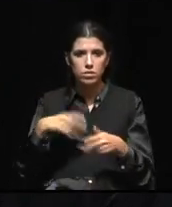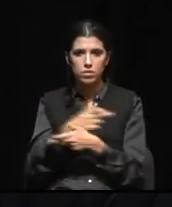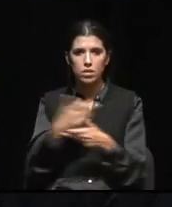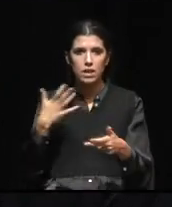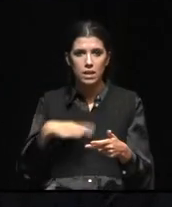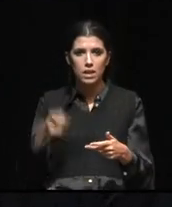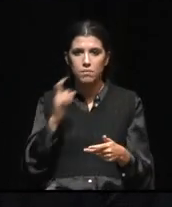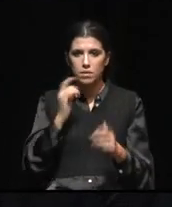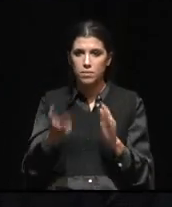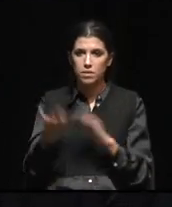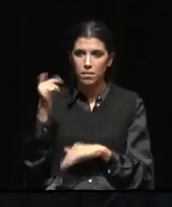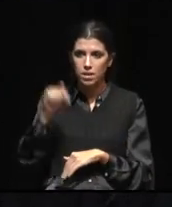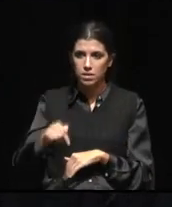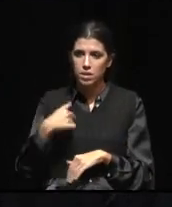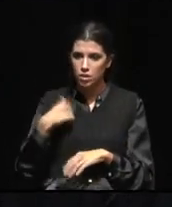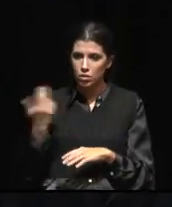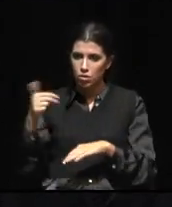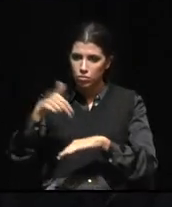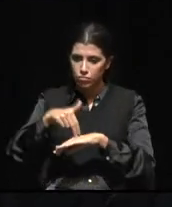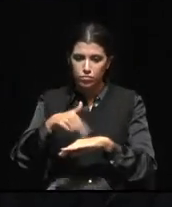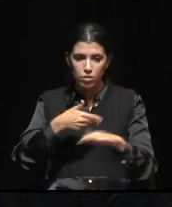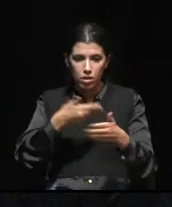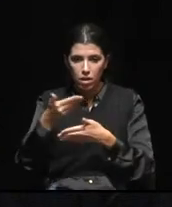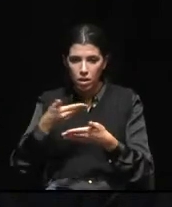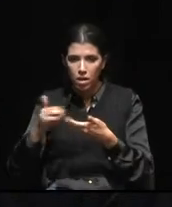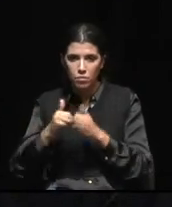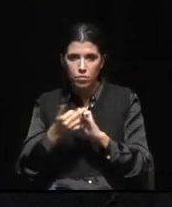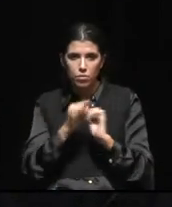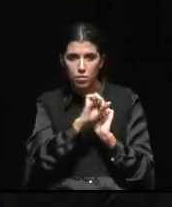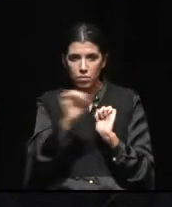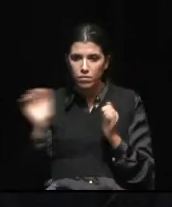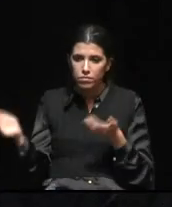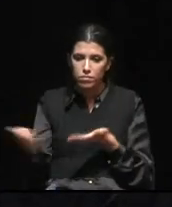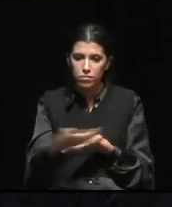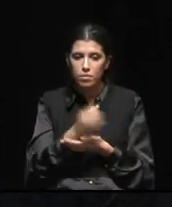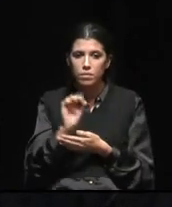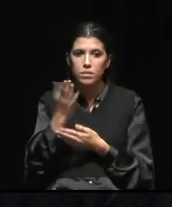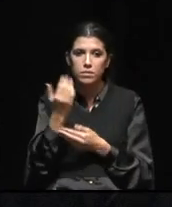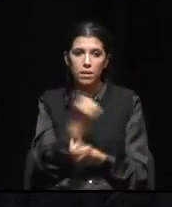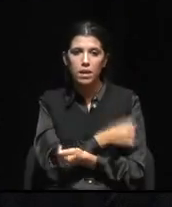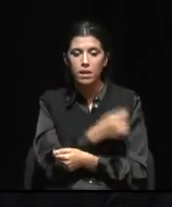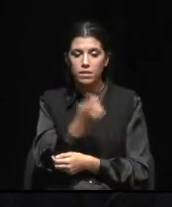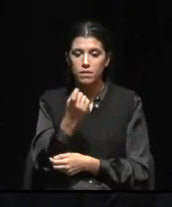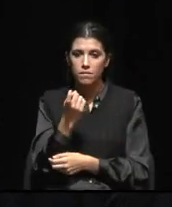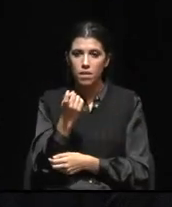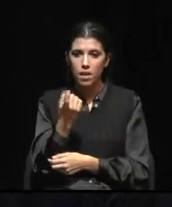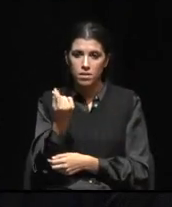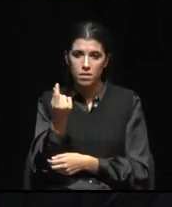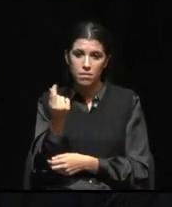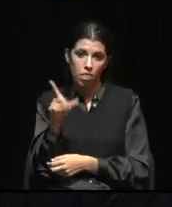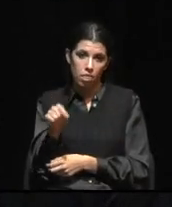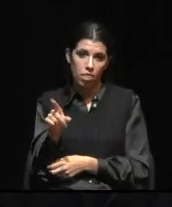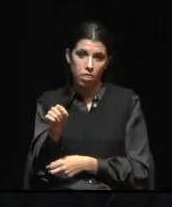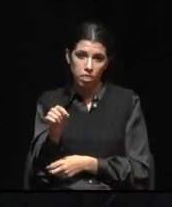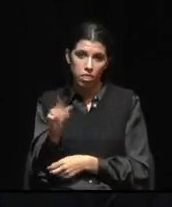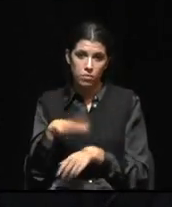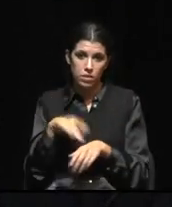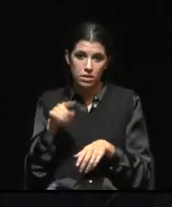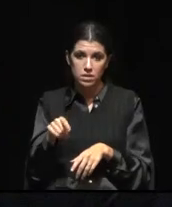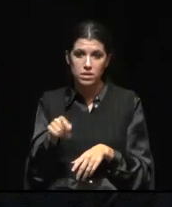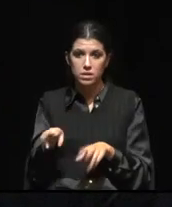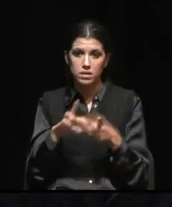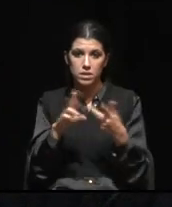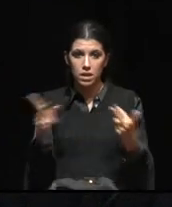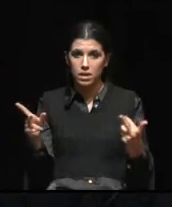aqui estivemos lá e ouvimos a falar sobre os seus problemas sendo o principal deles a falta de habitação acessível e nesta matéria a Câmara